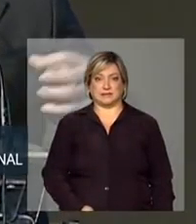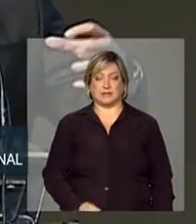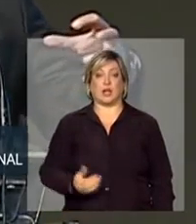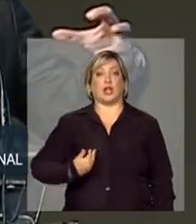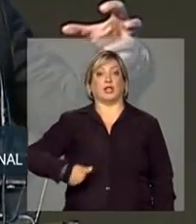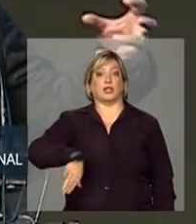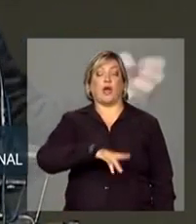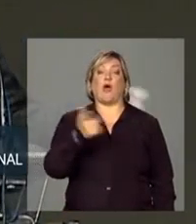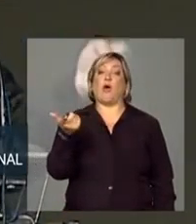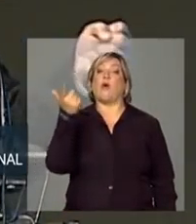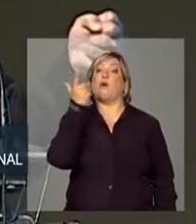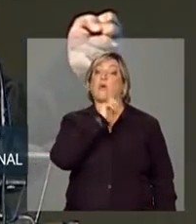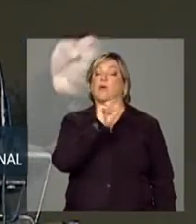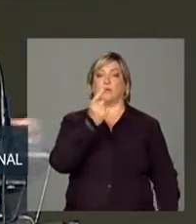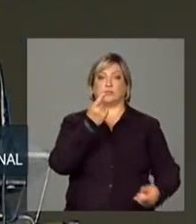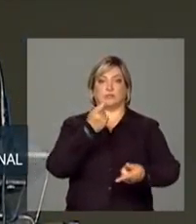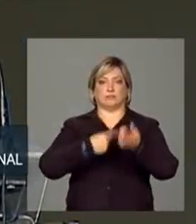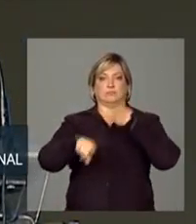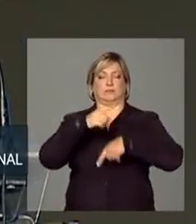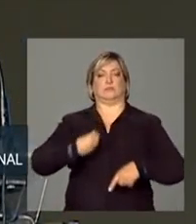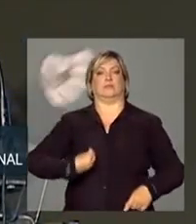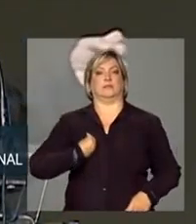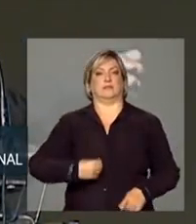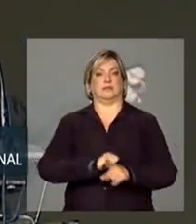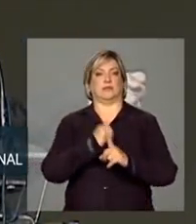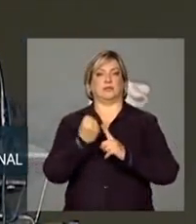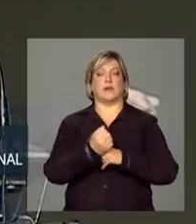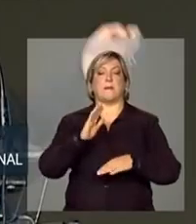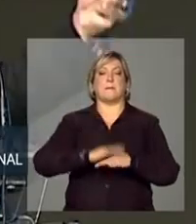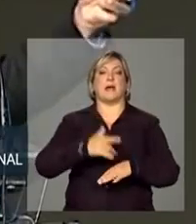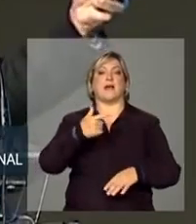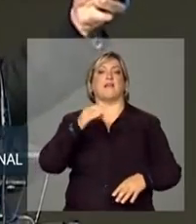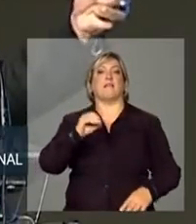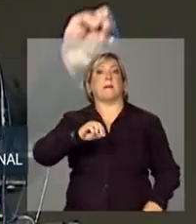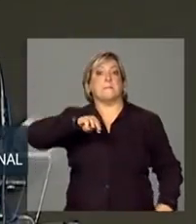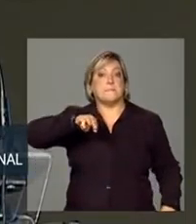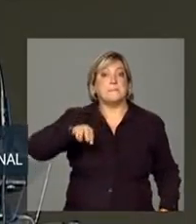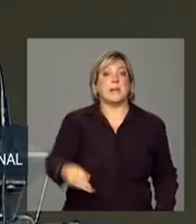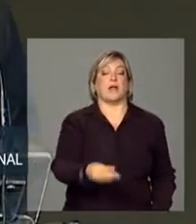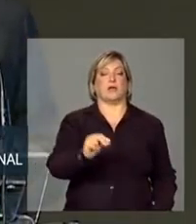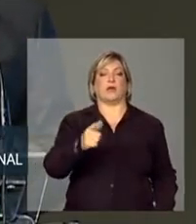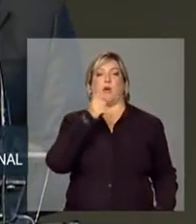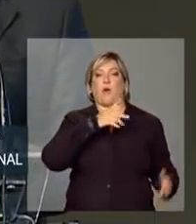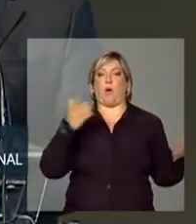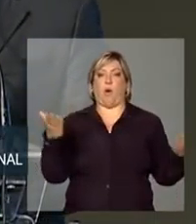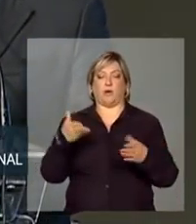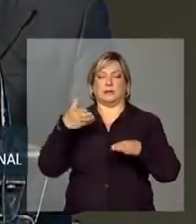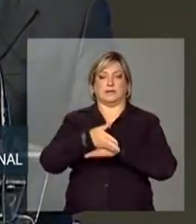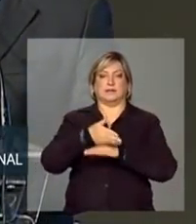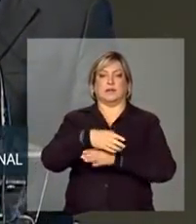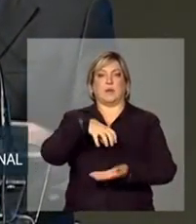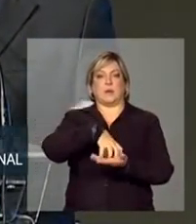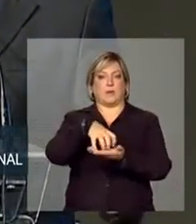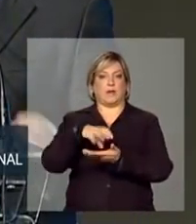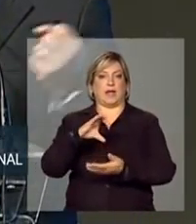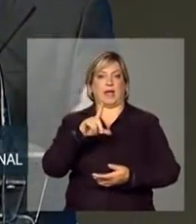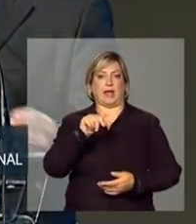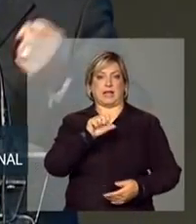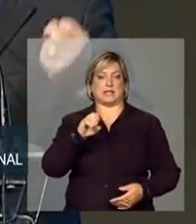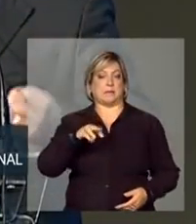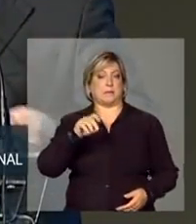10 anos, em que nós tiramos da miséria absoluta, da extrema pobreza, mais de 19 milhões